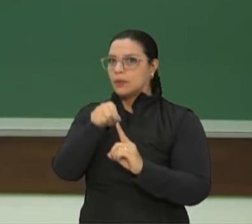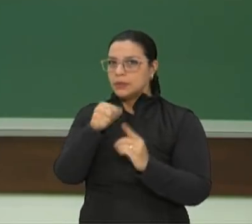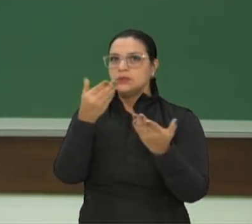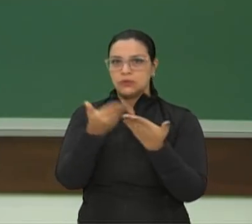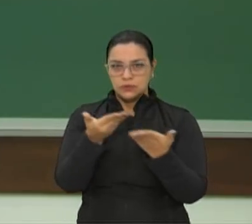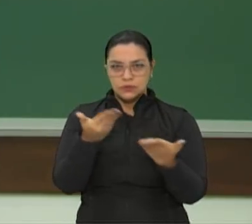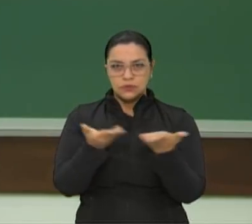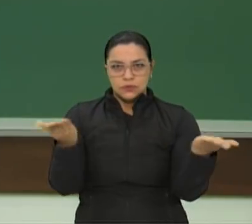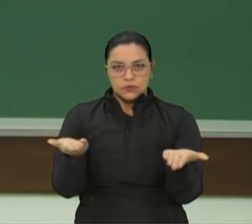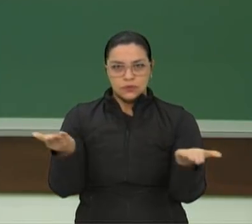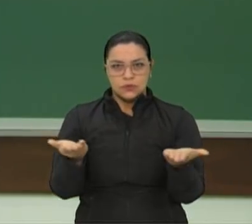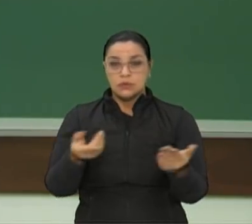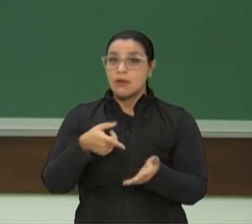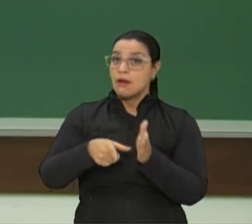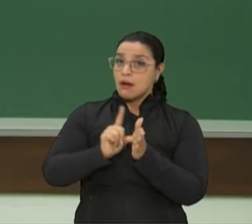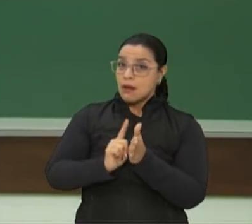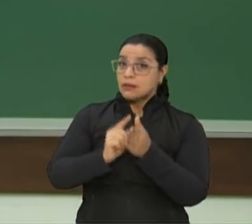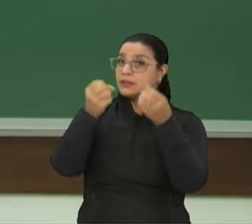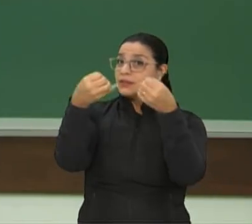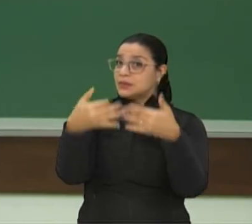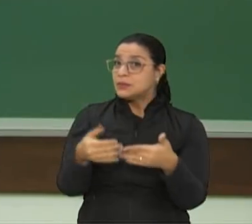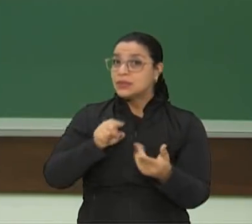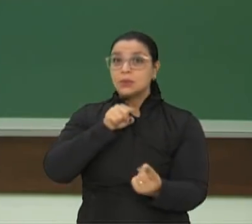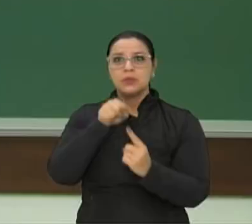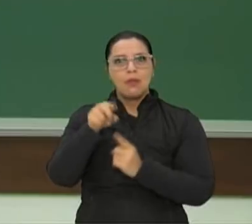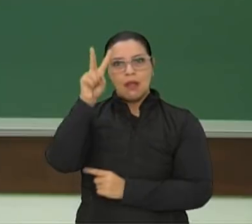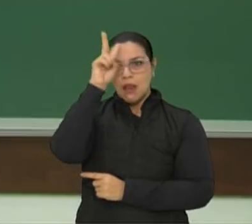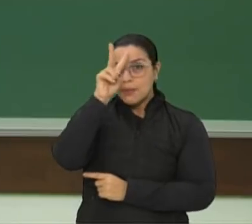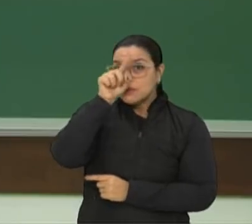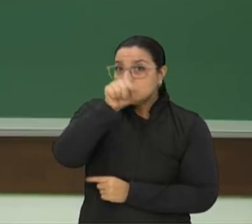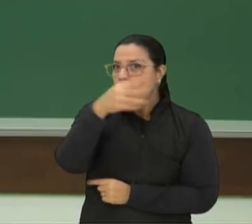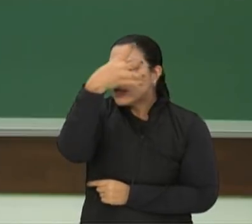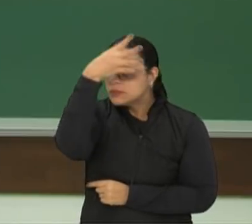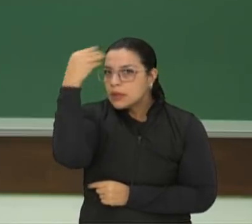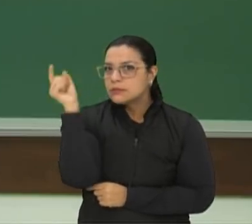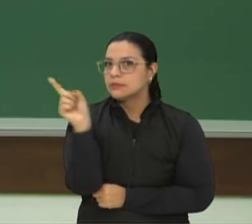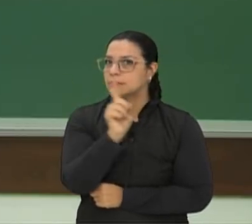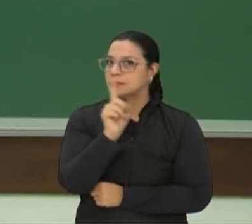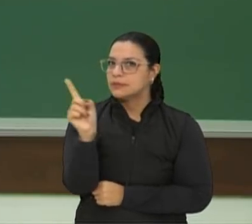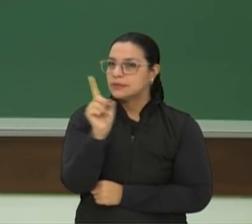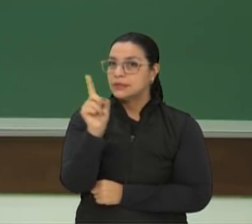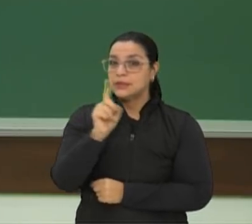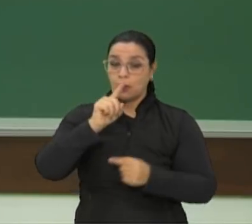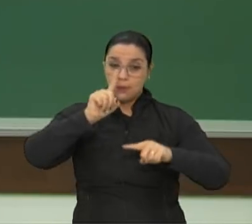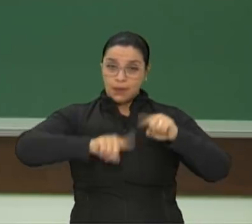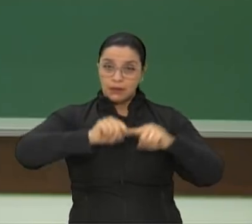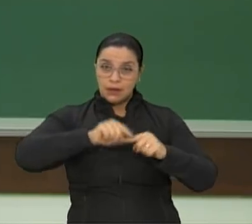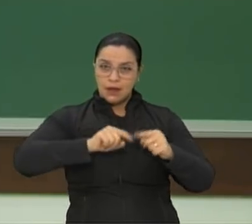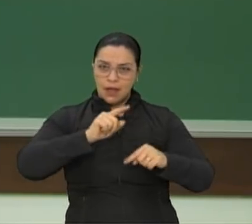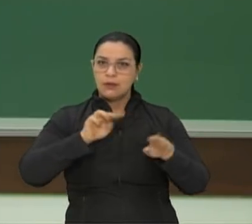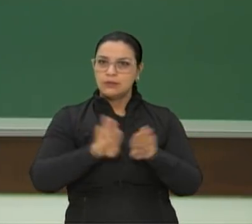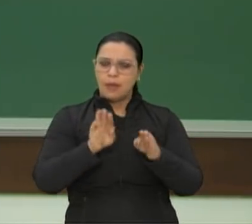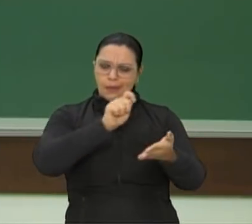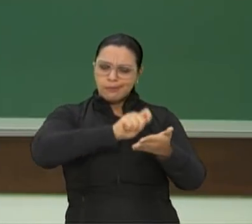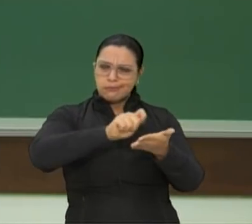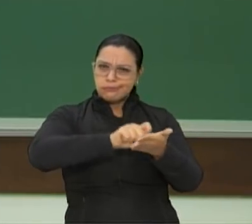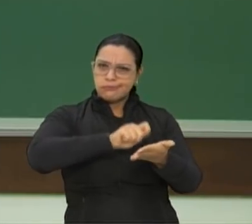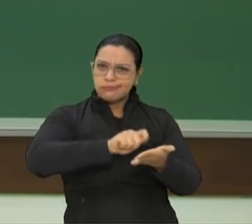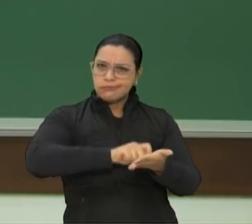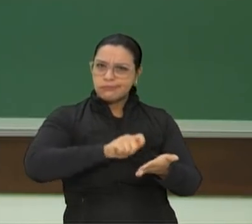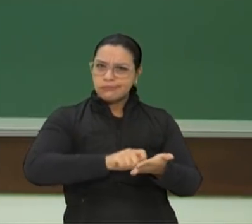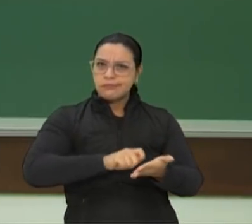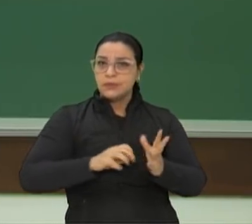se cumprir durante essa aula. Antes de eu passar eles ali, só lembrando, não esqueça, de pegar o seu material, fazer suas